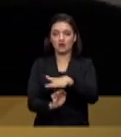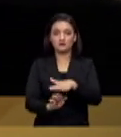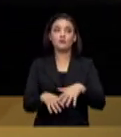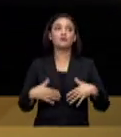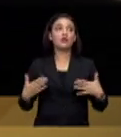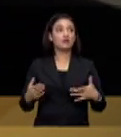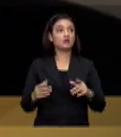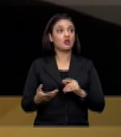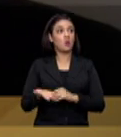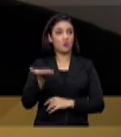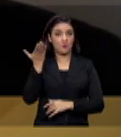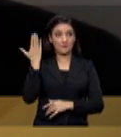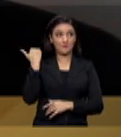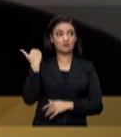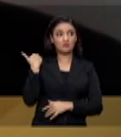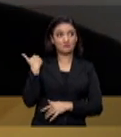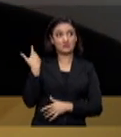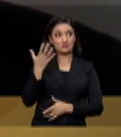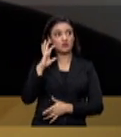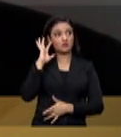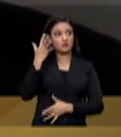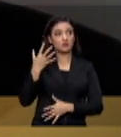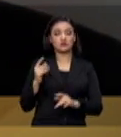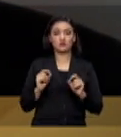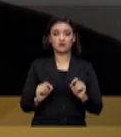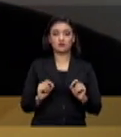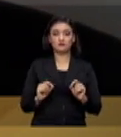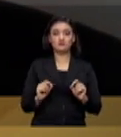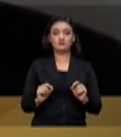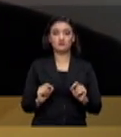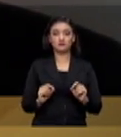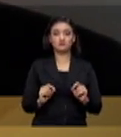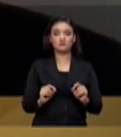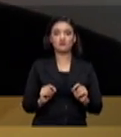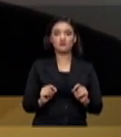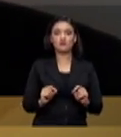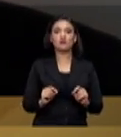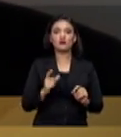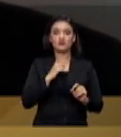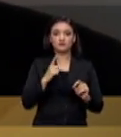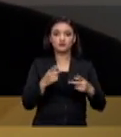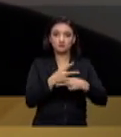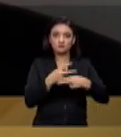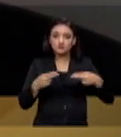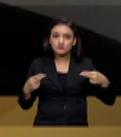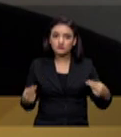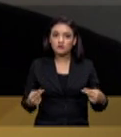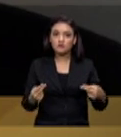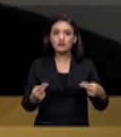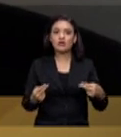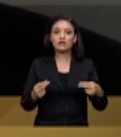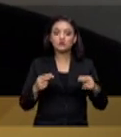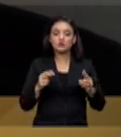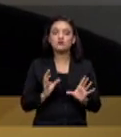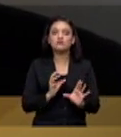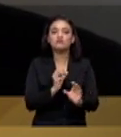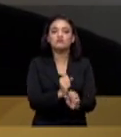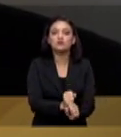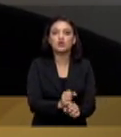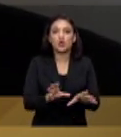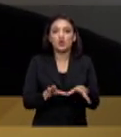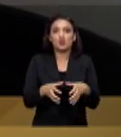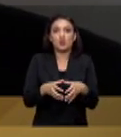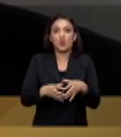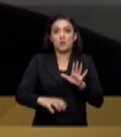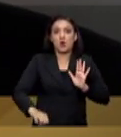à época, assentei na decisão agravada, pela concentração dos feitos relacionados ao aludido